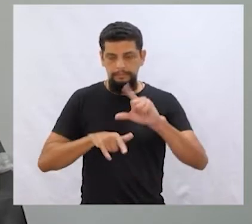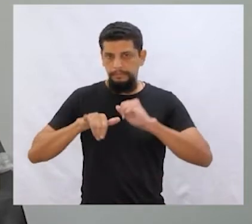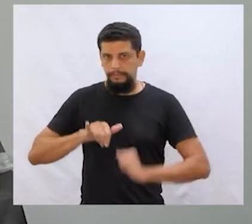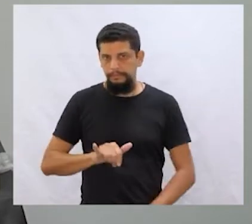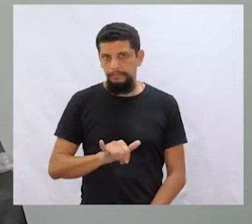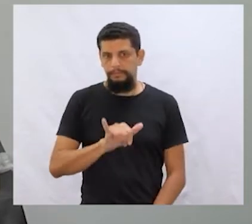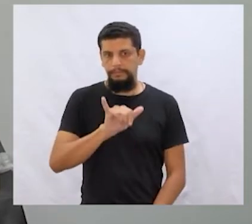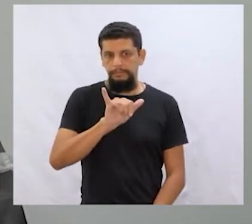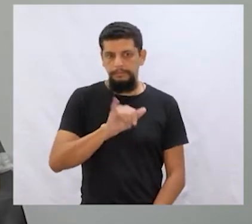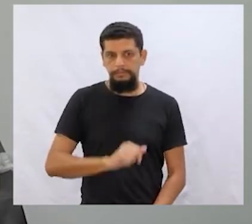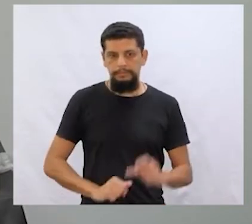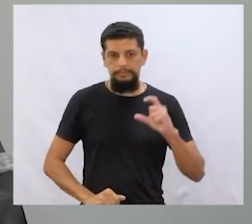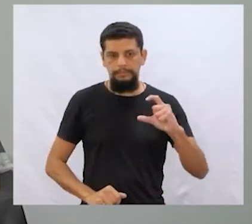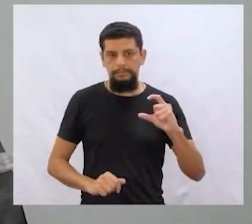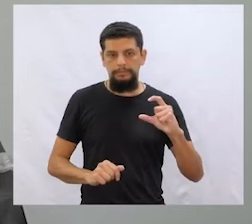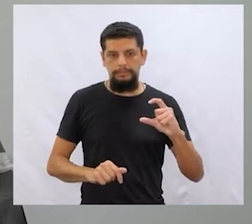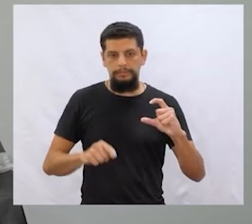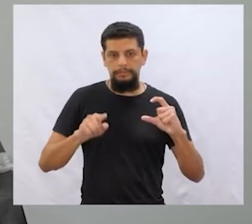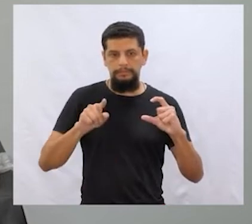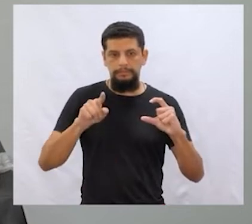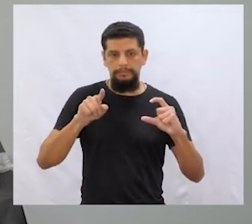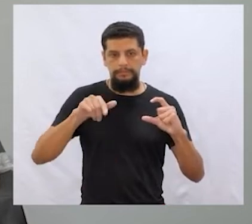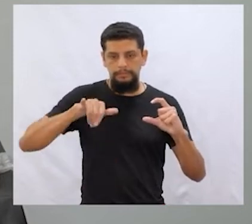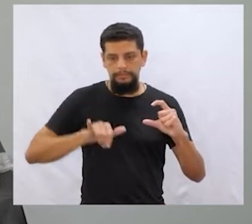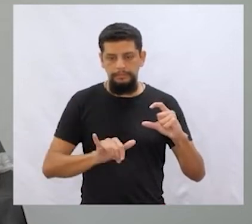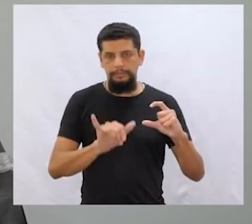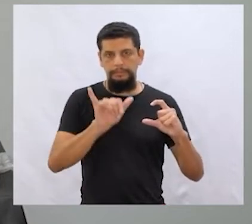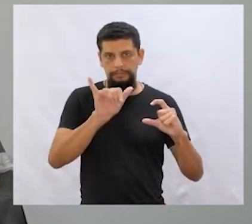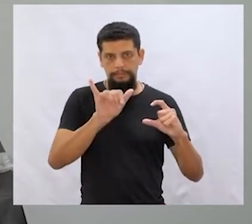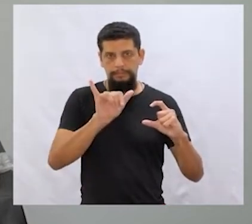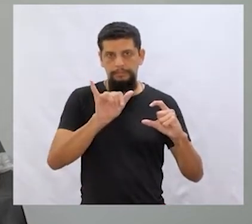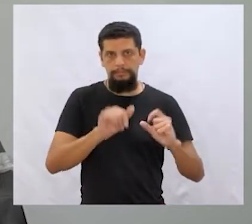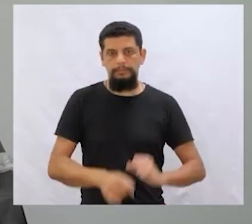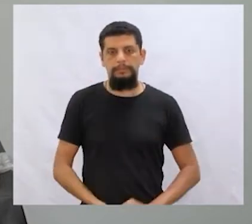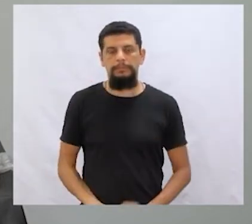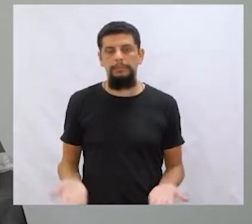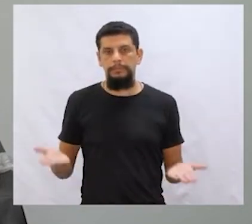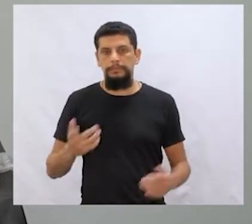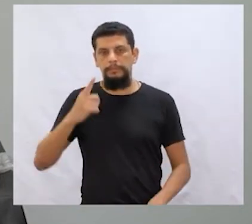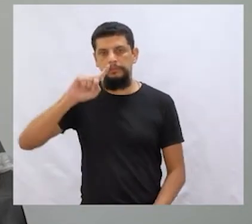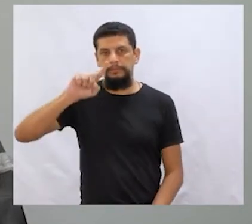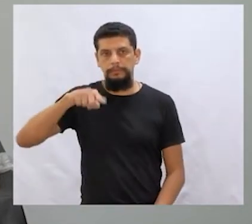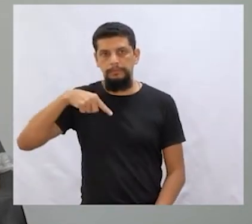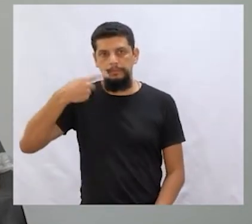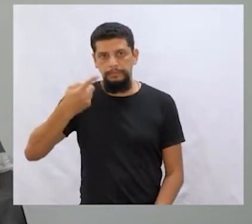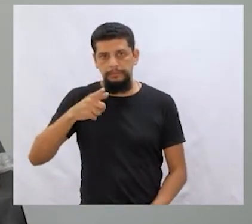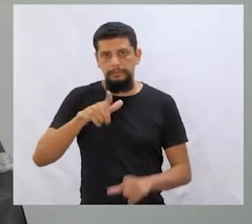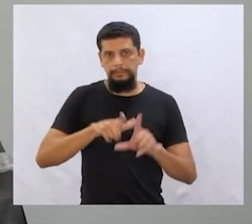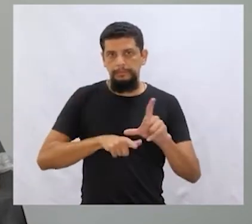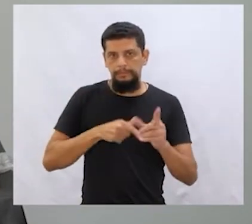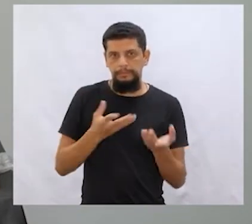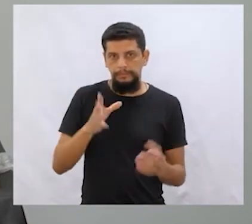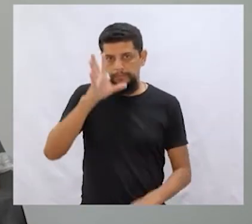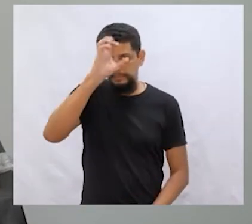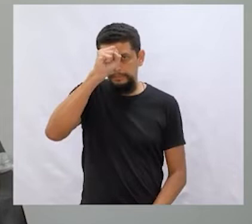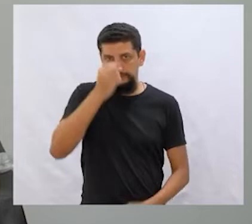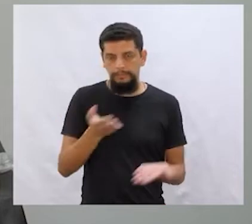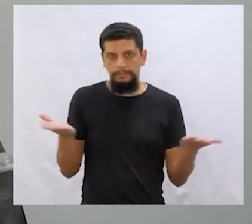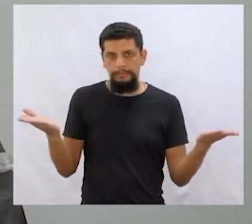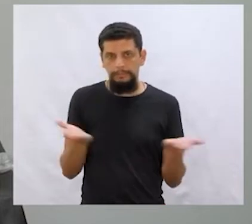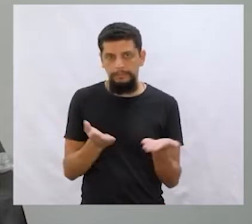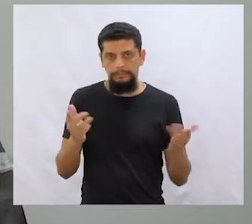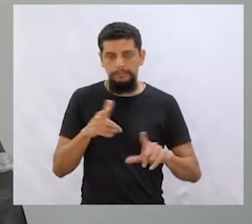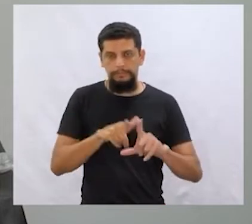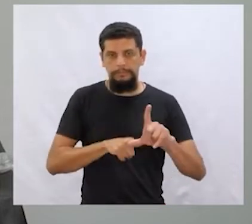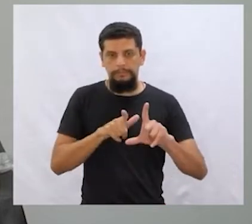Y. E nós fizemos o traçado da letra Y. E a outra letra que nós aprendemos hoje, o traçado,